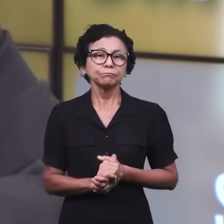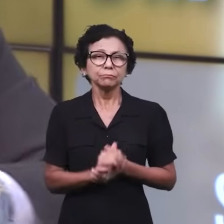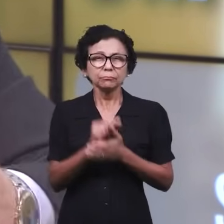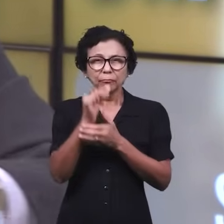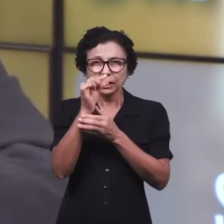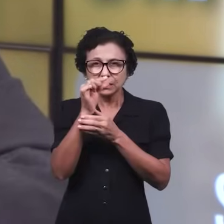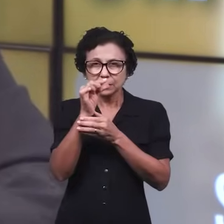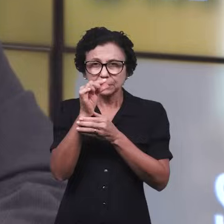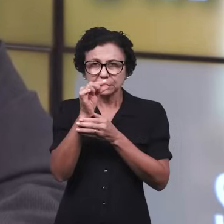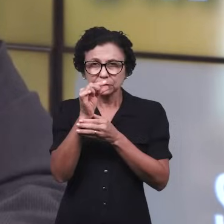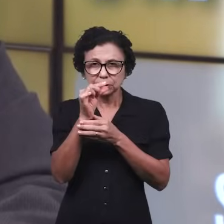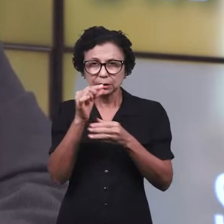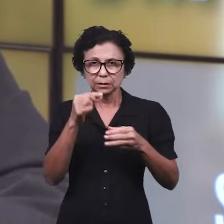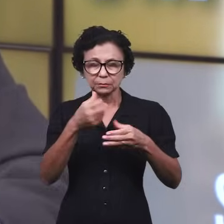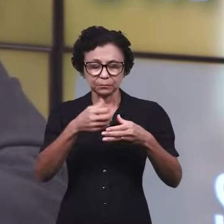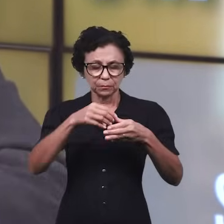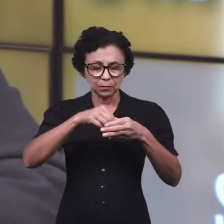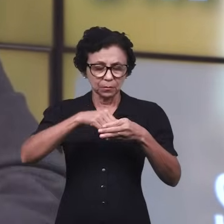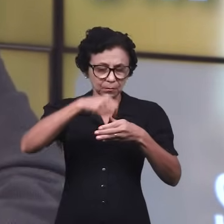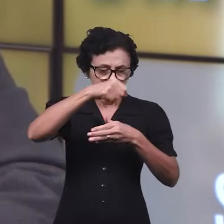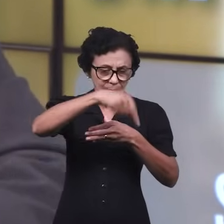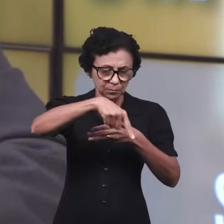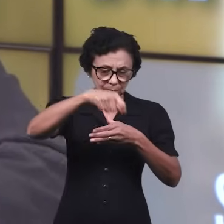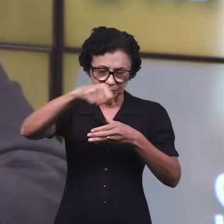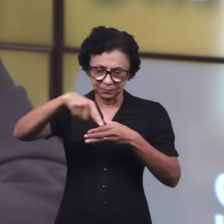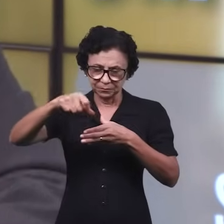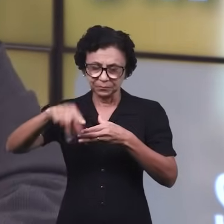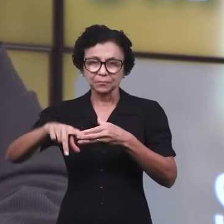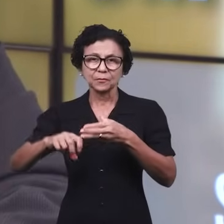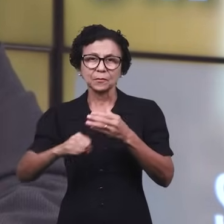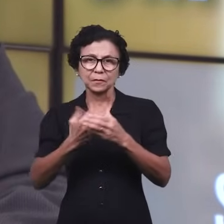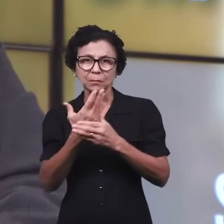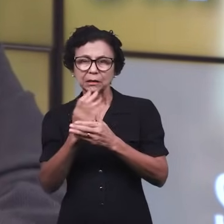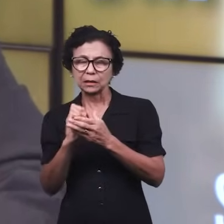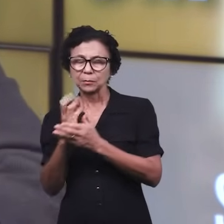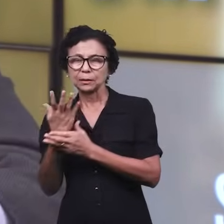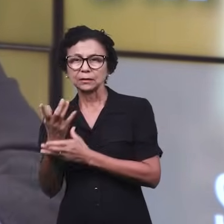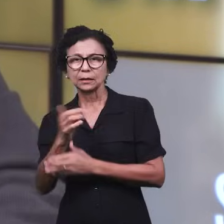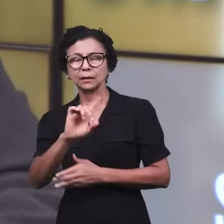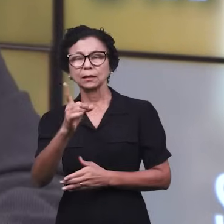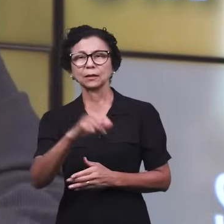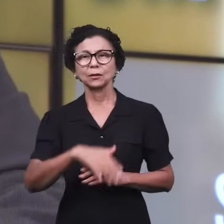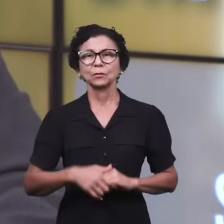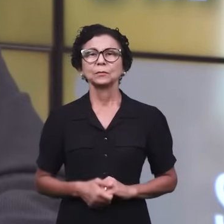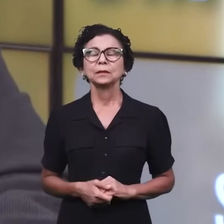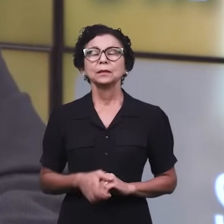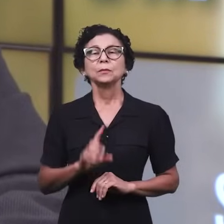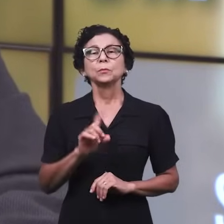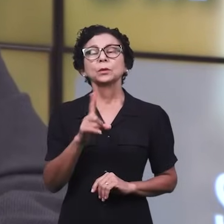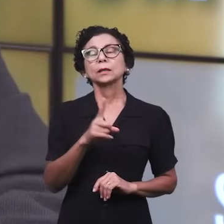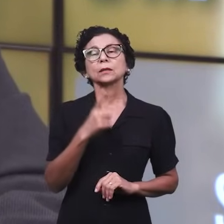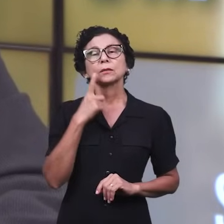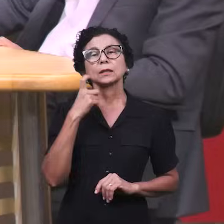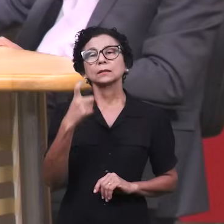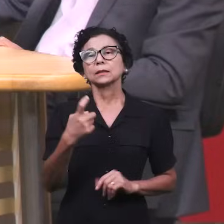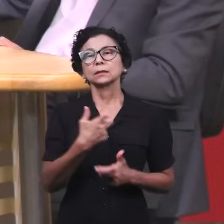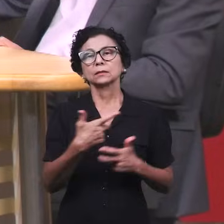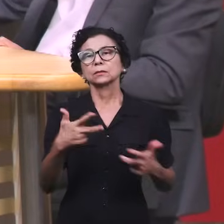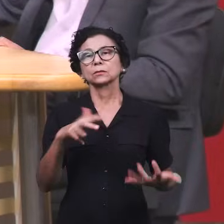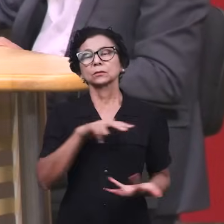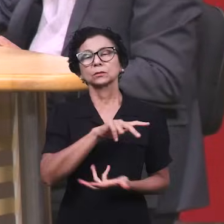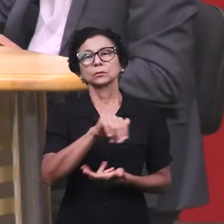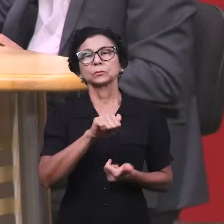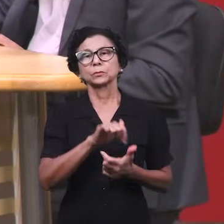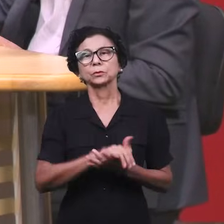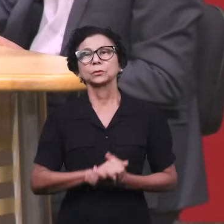não está preso as coisas dessa vida então achei muito interessante para dar início a nosso nosso nossa conversa sobre os recabitas e